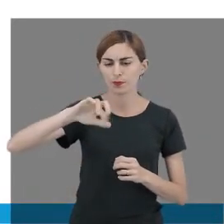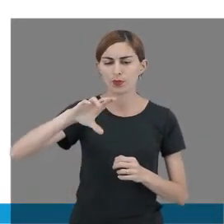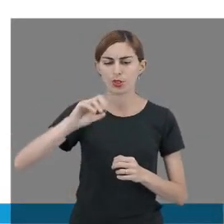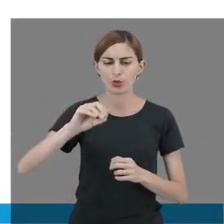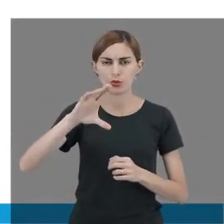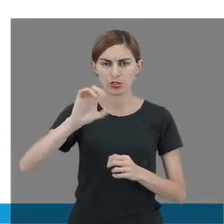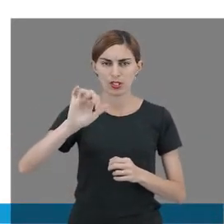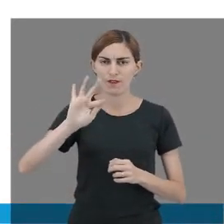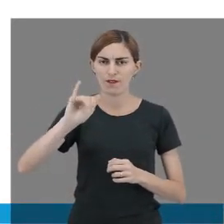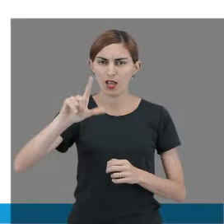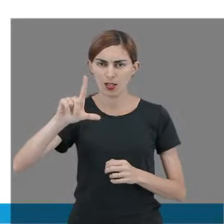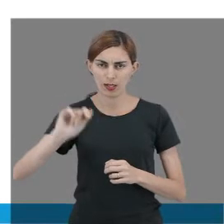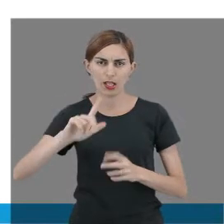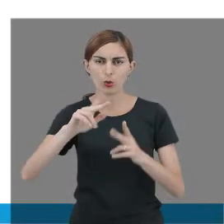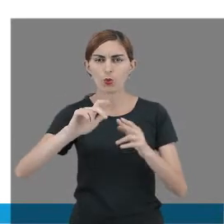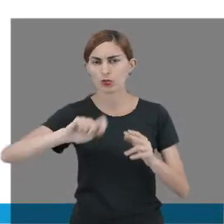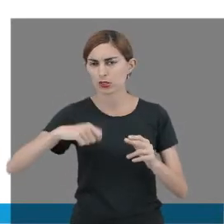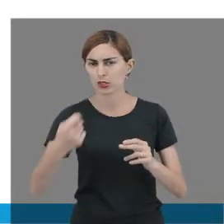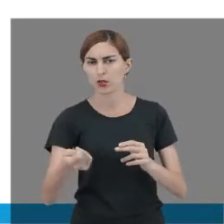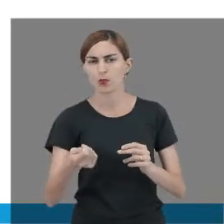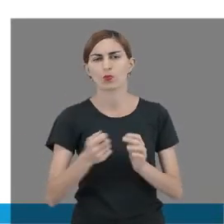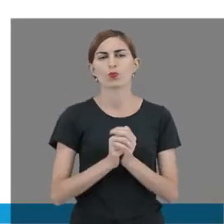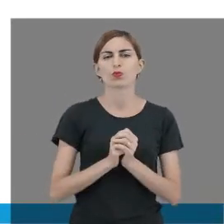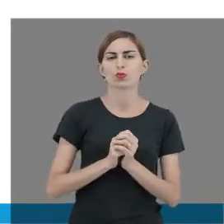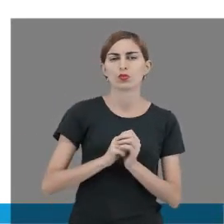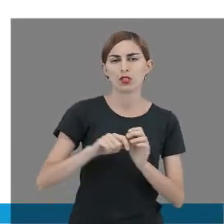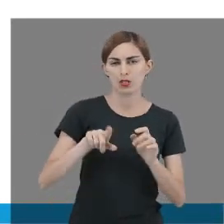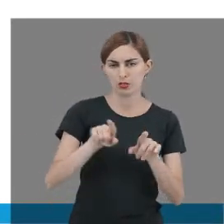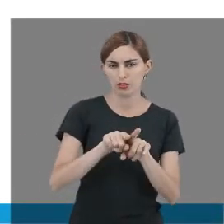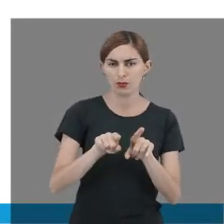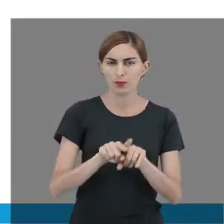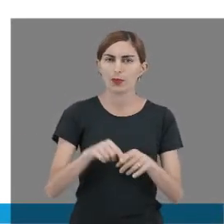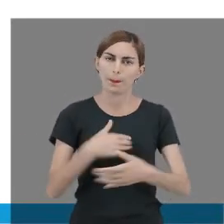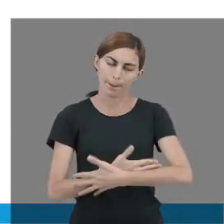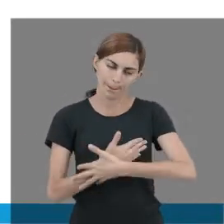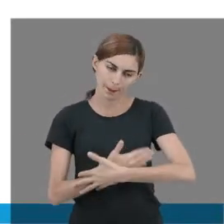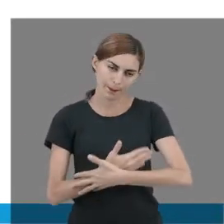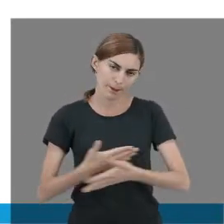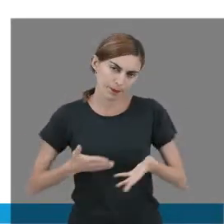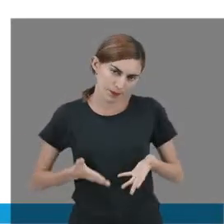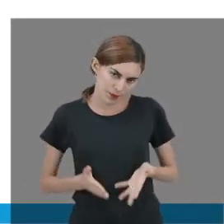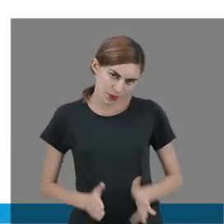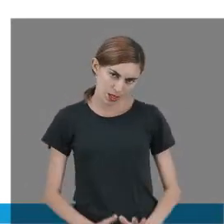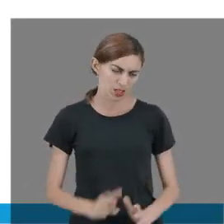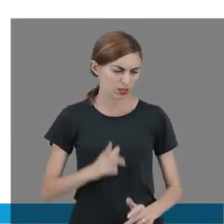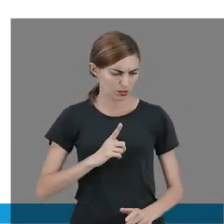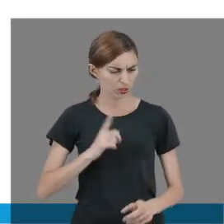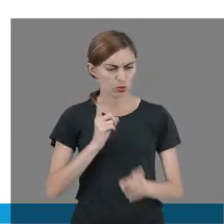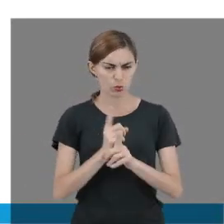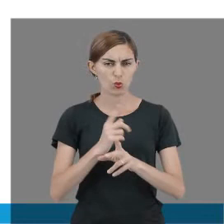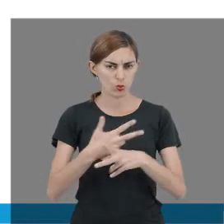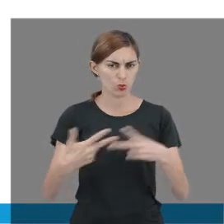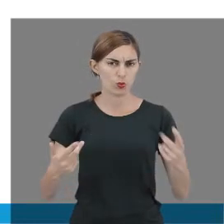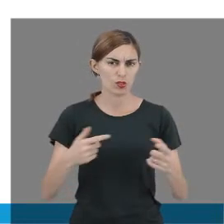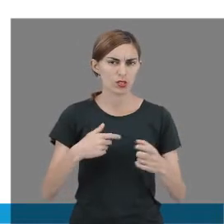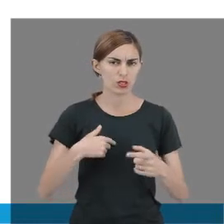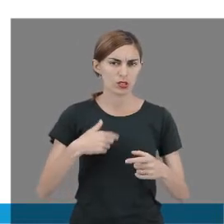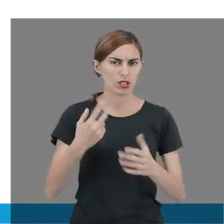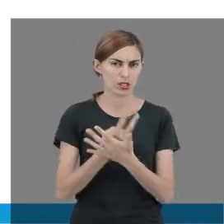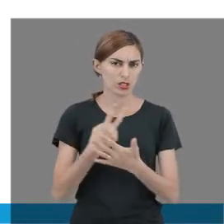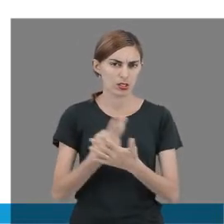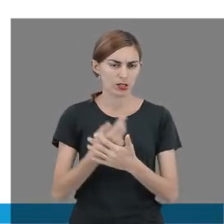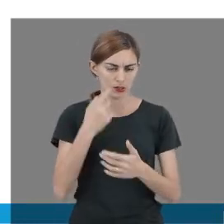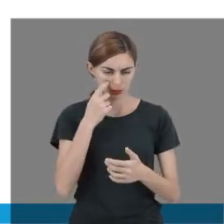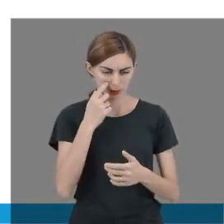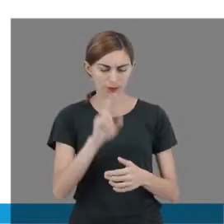um sinal, que é o que é fácil de ver, é fácil de notificar. Até a mãe, quando o bebê nasce, olha e diz que tem alguma coisa errada, porque existe uma desproporção,